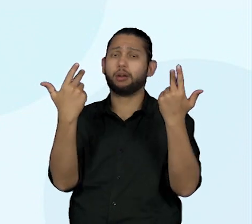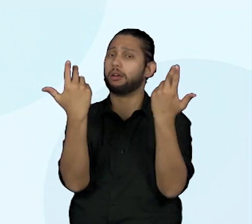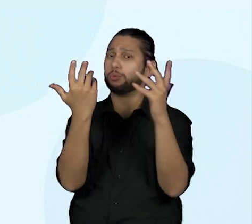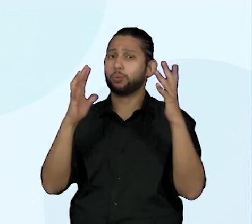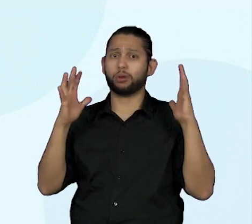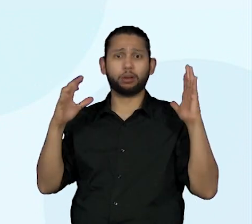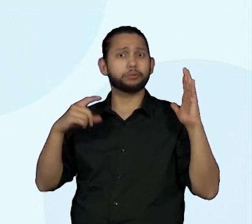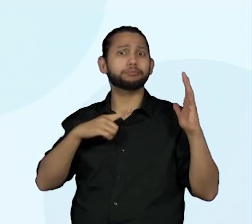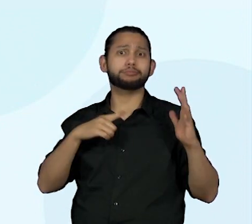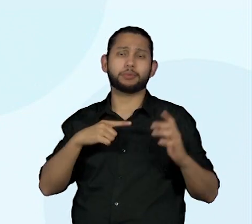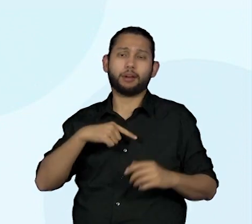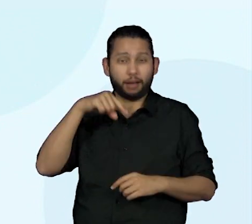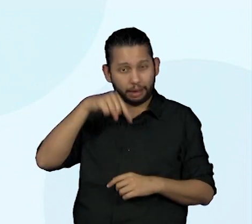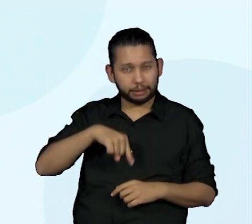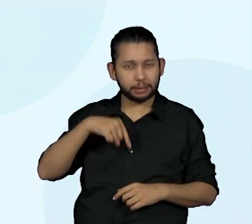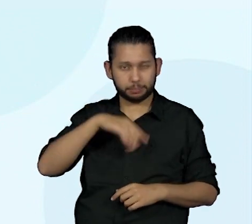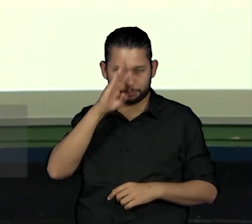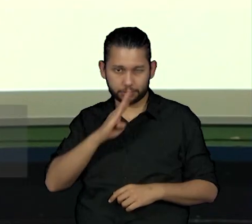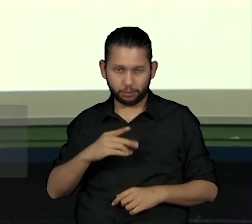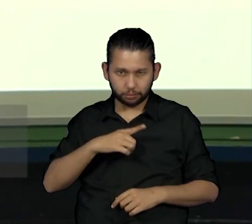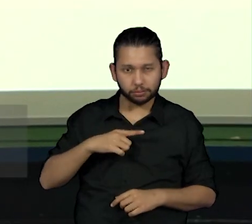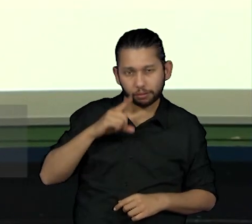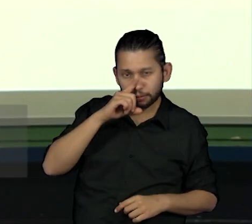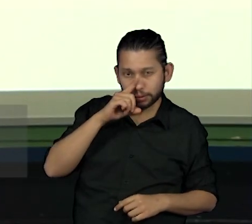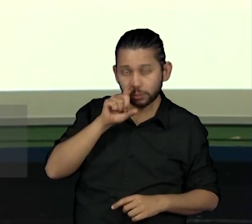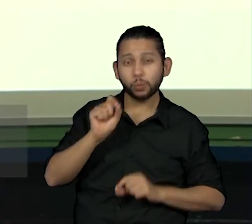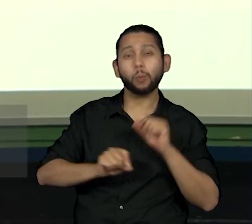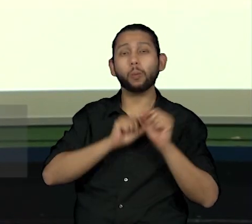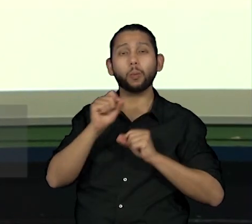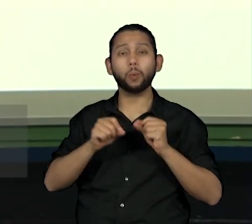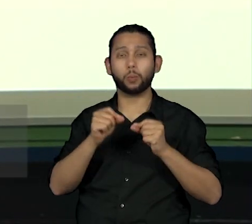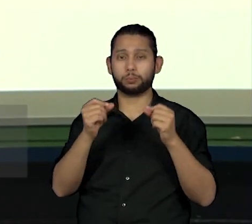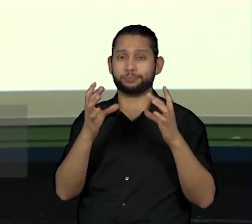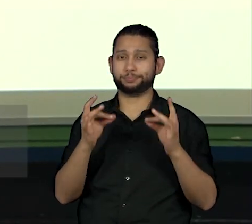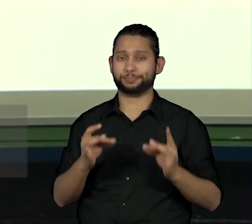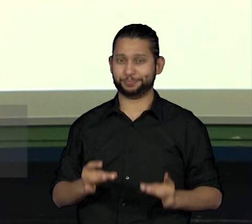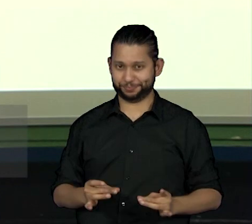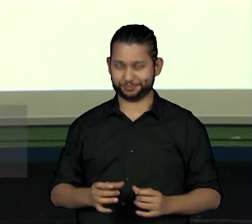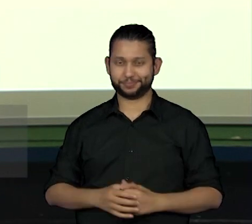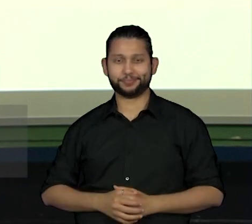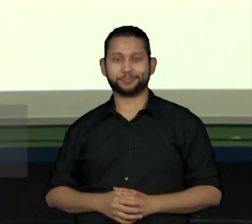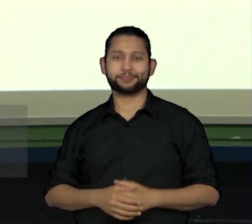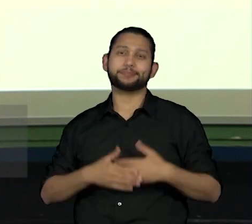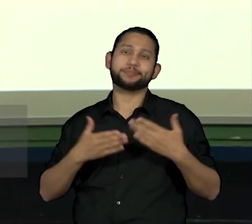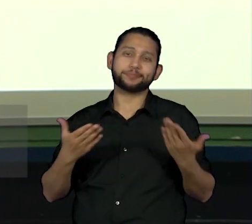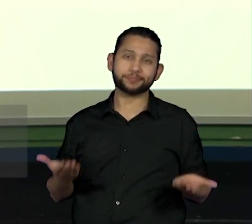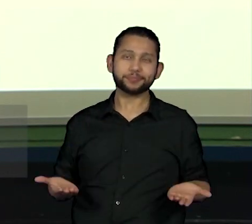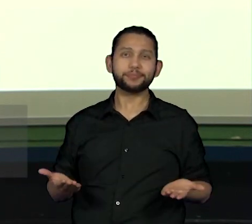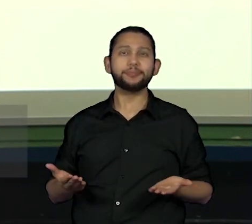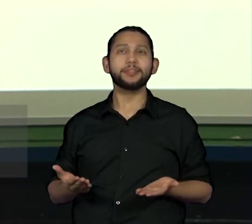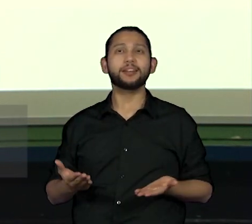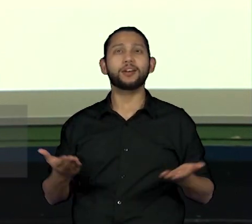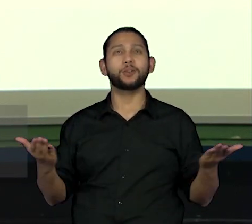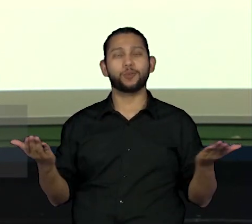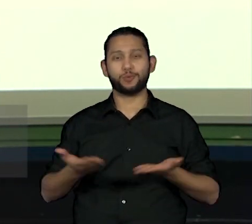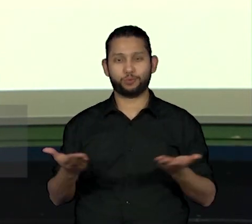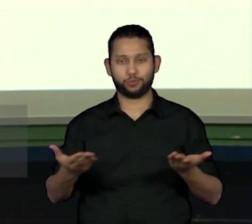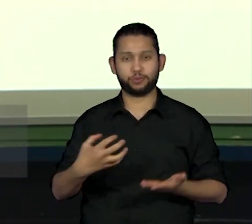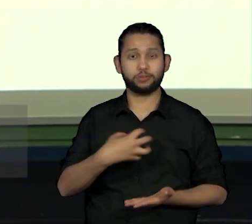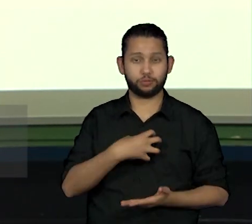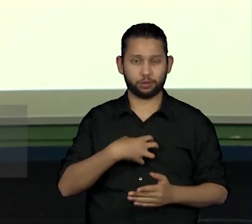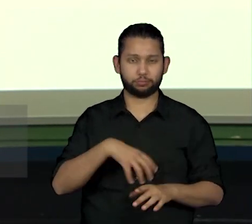o que o Brasil corre desses riscos. Como vocês bem sabem, agora o nosso ensino